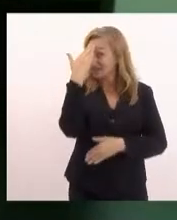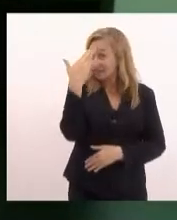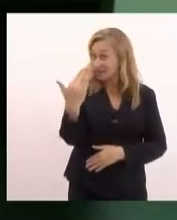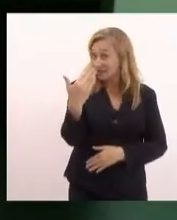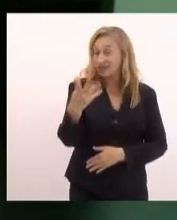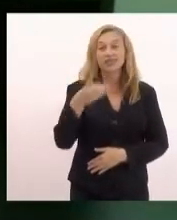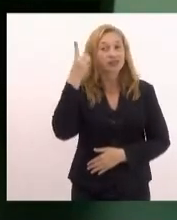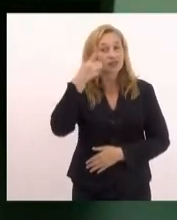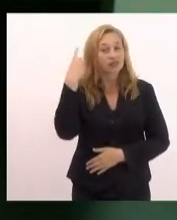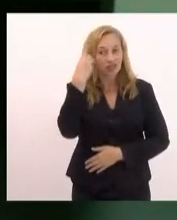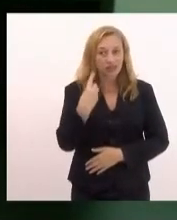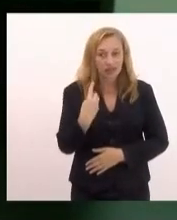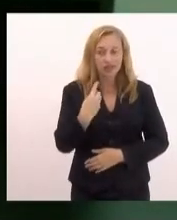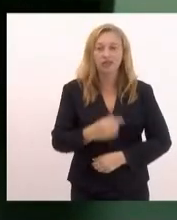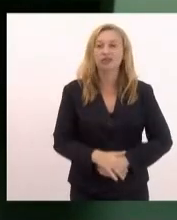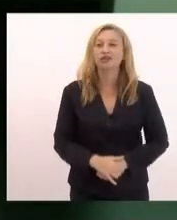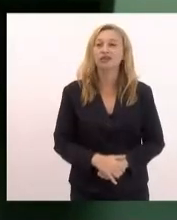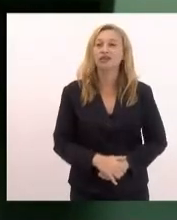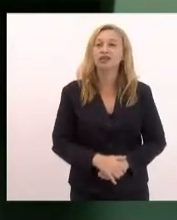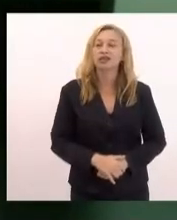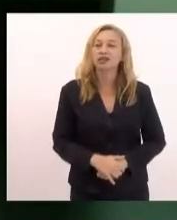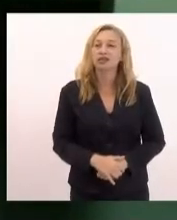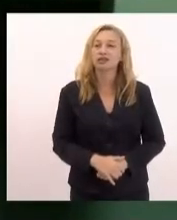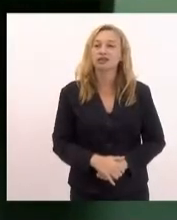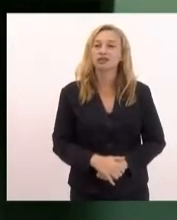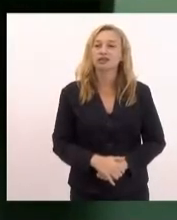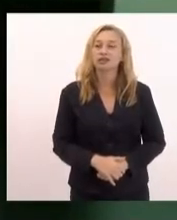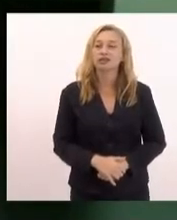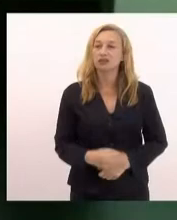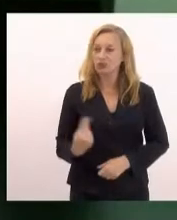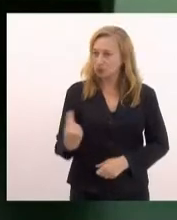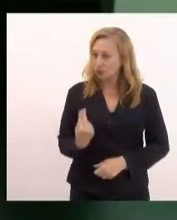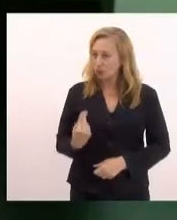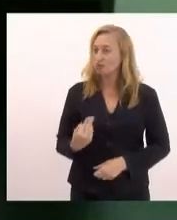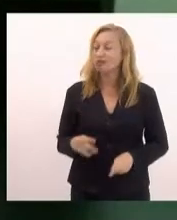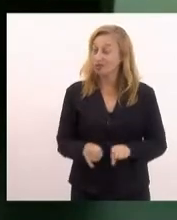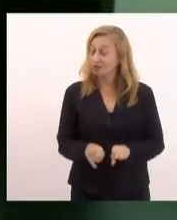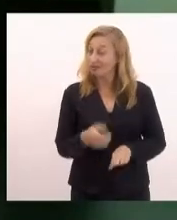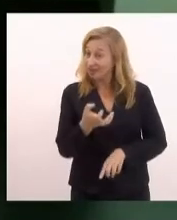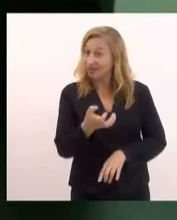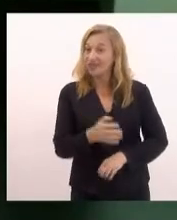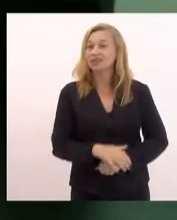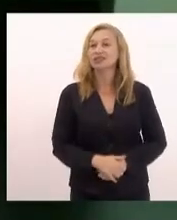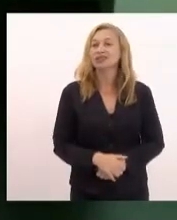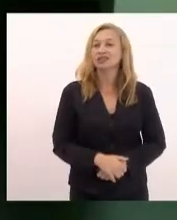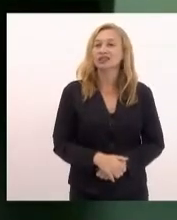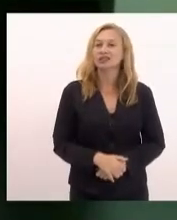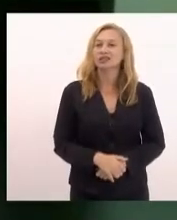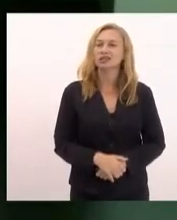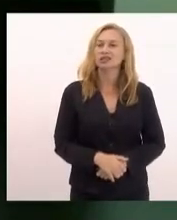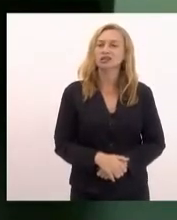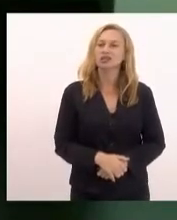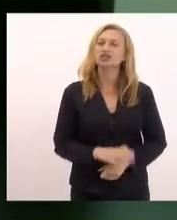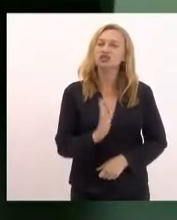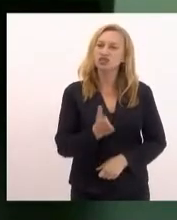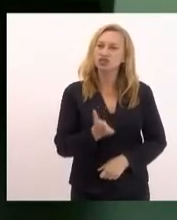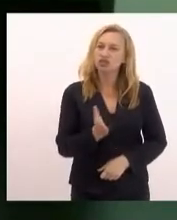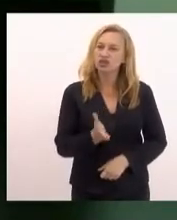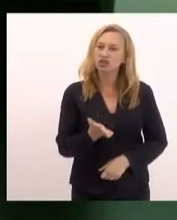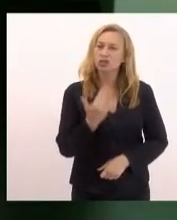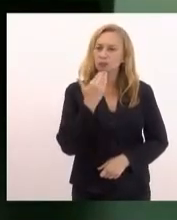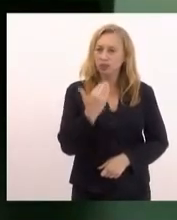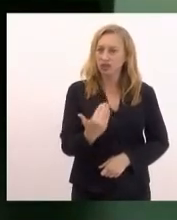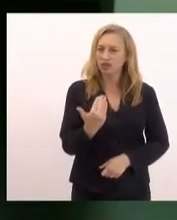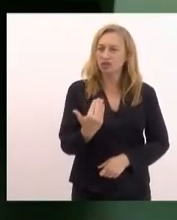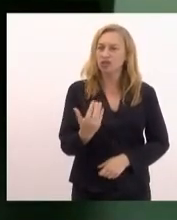aí a deputada Dani Monteiro pela coautoria, porque, inclusive, fiz esse